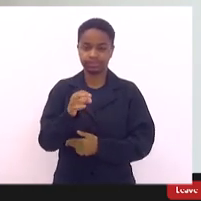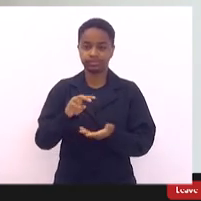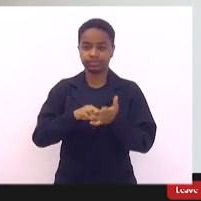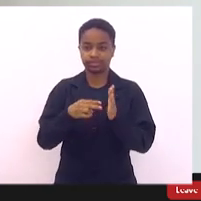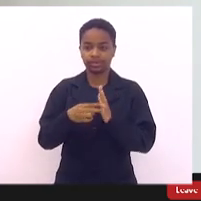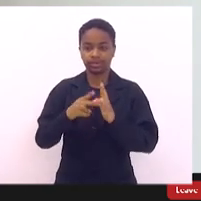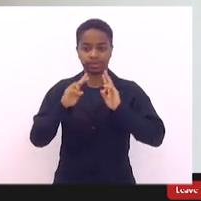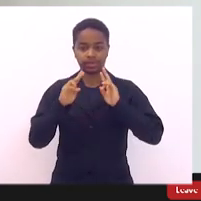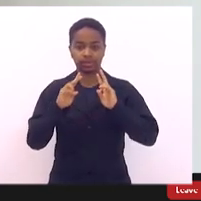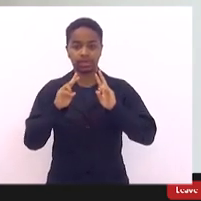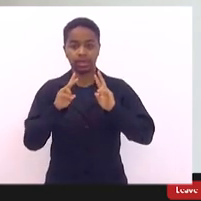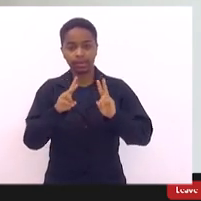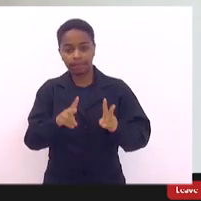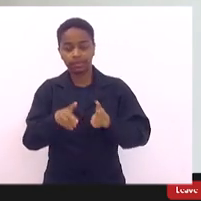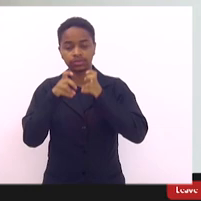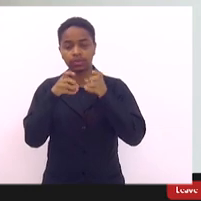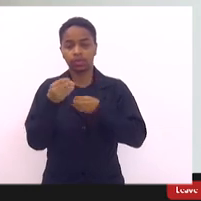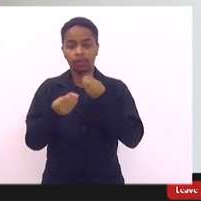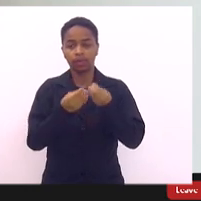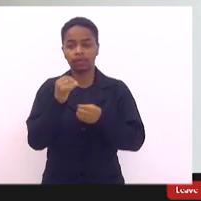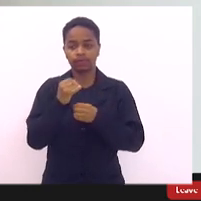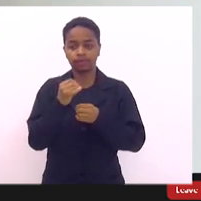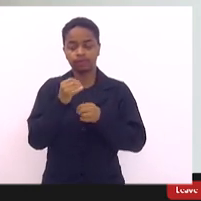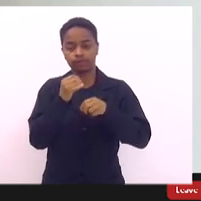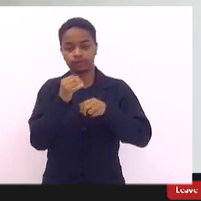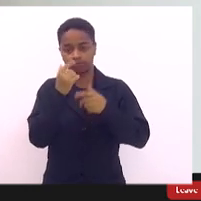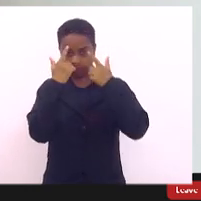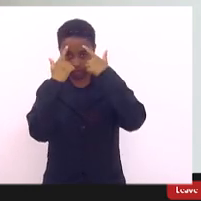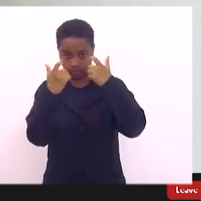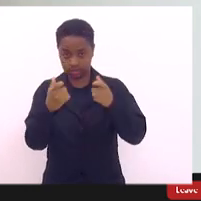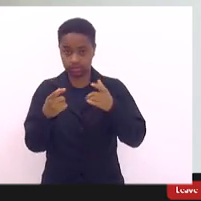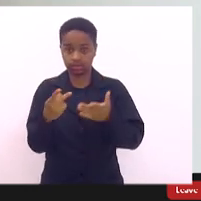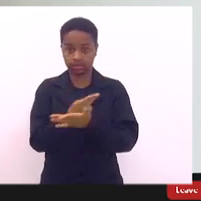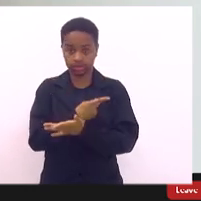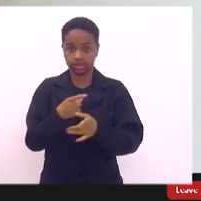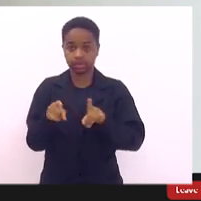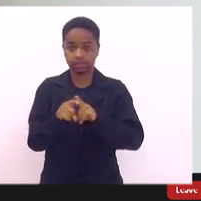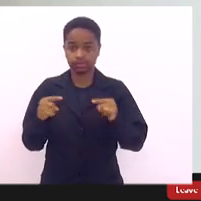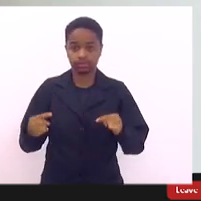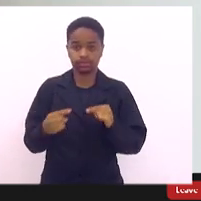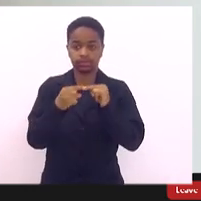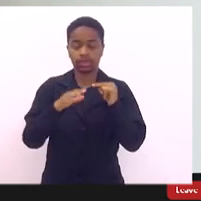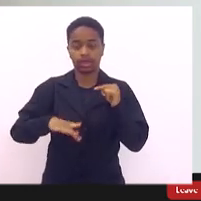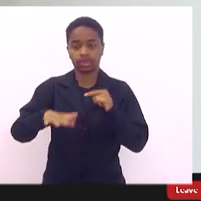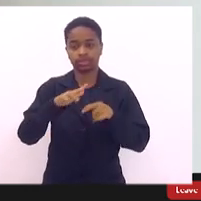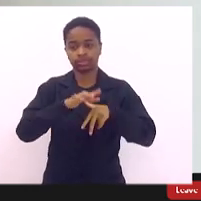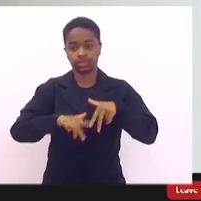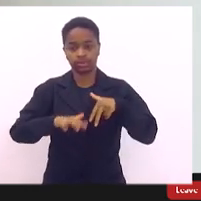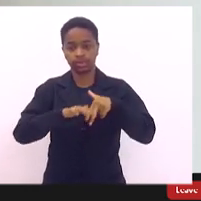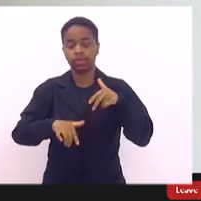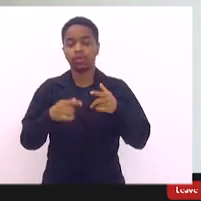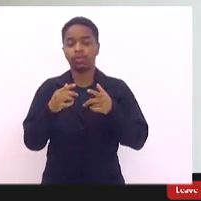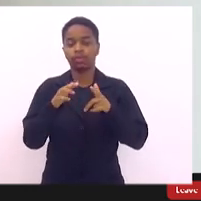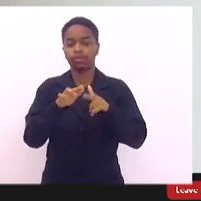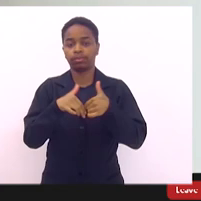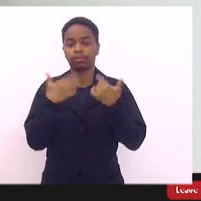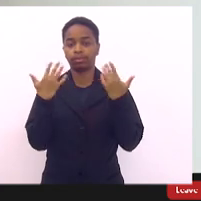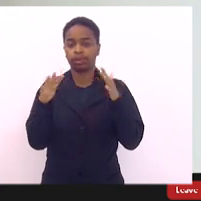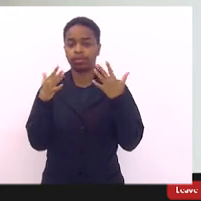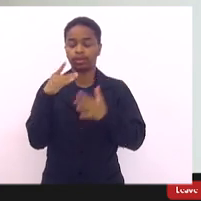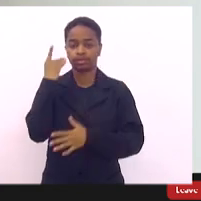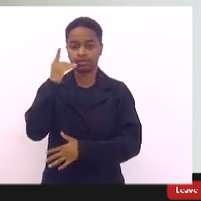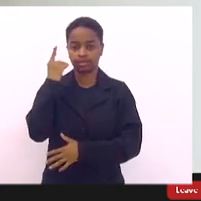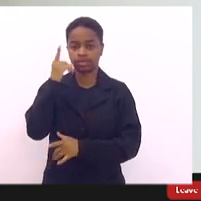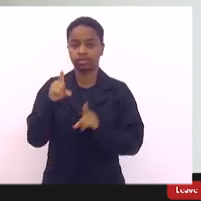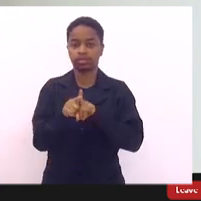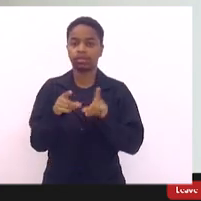dessa forma de violência como uma forma de violência de gênero. E, por isso, eu parabenizo a deputada, parabenizo a casa